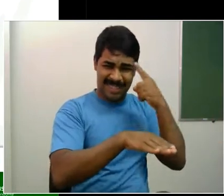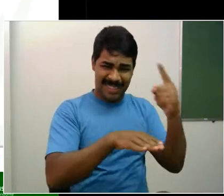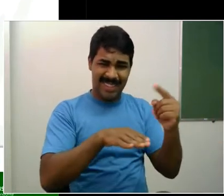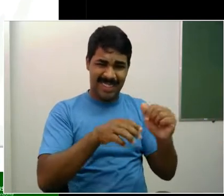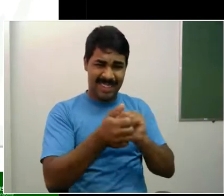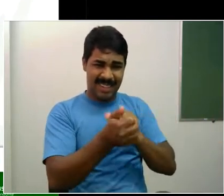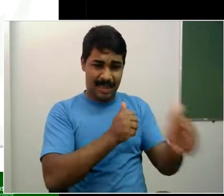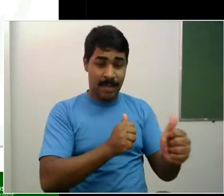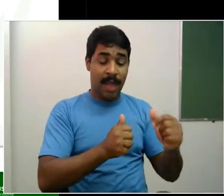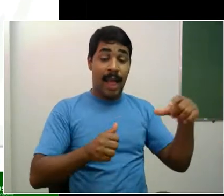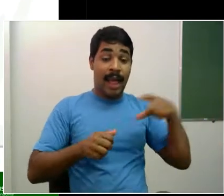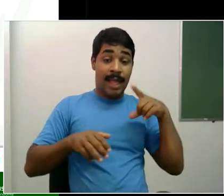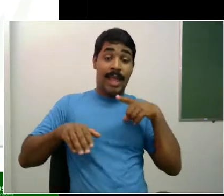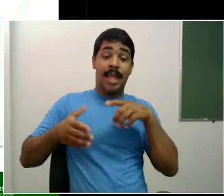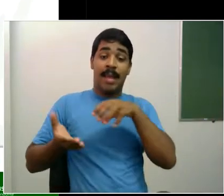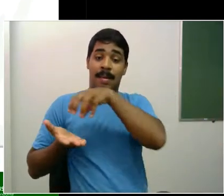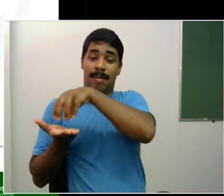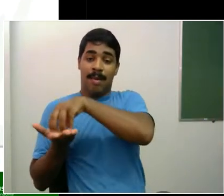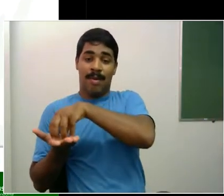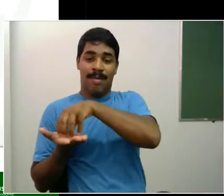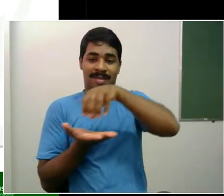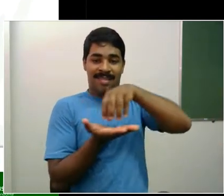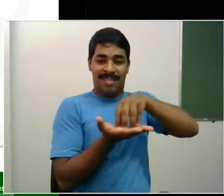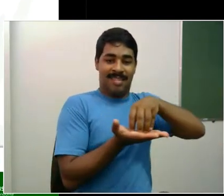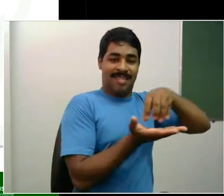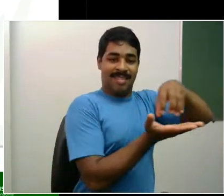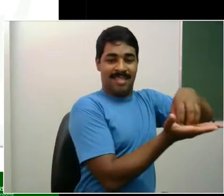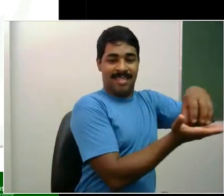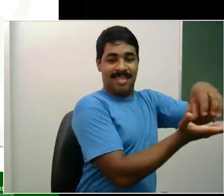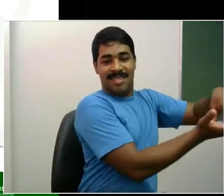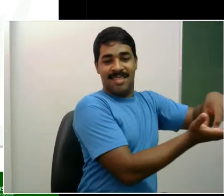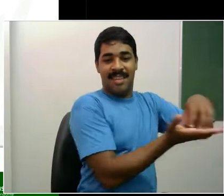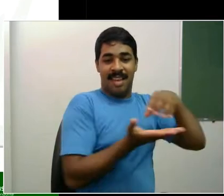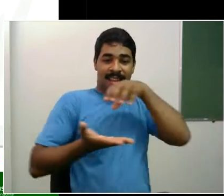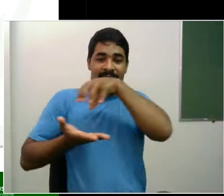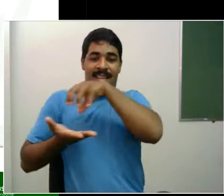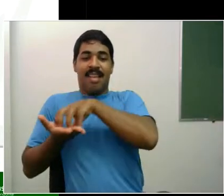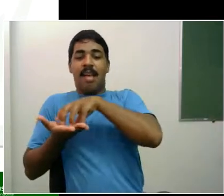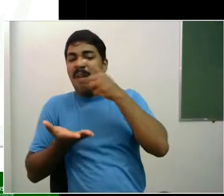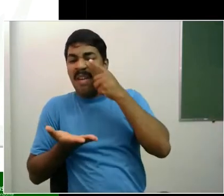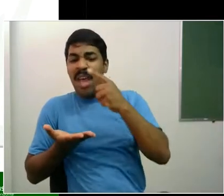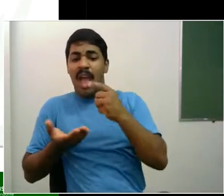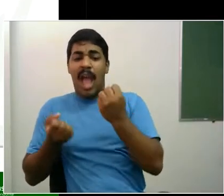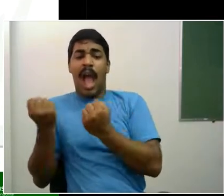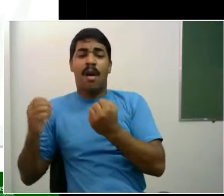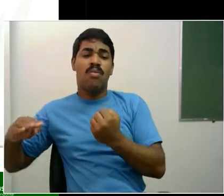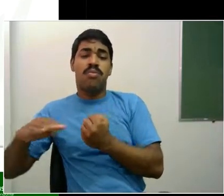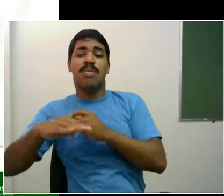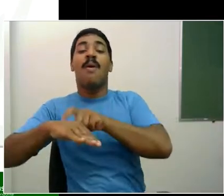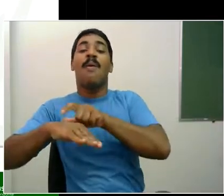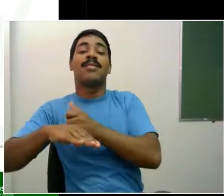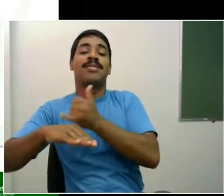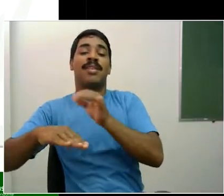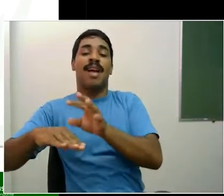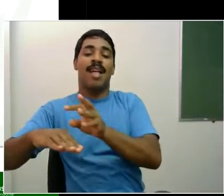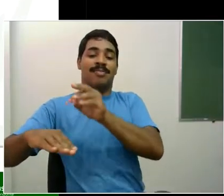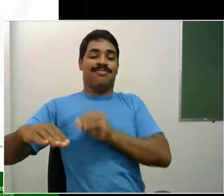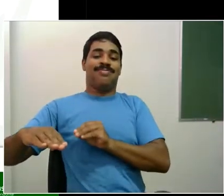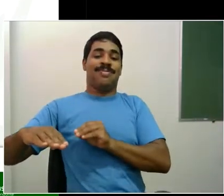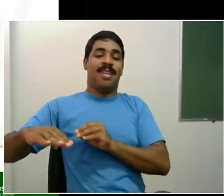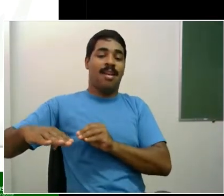de observação, onde são registrados os instantes em que por eles passa um carro em